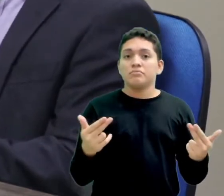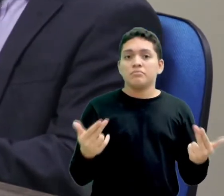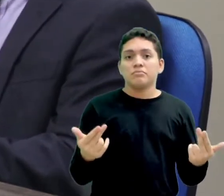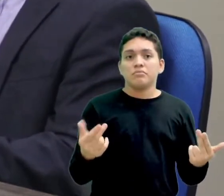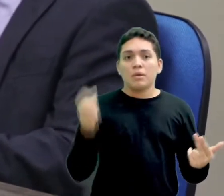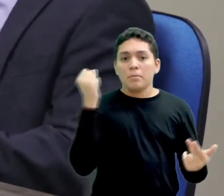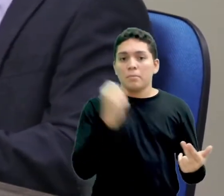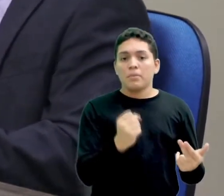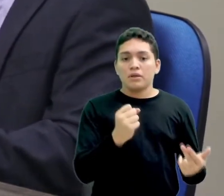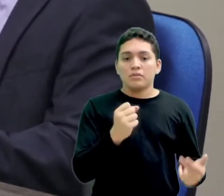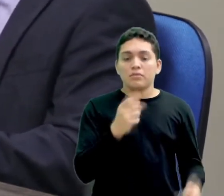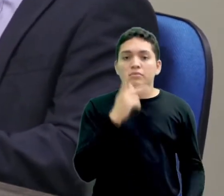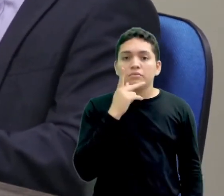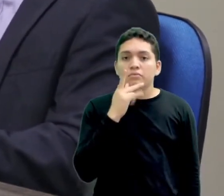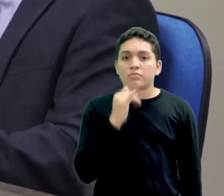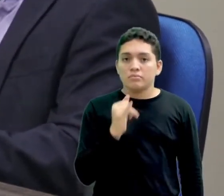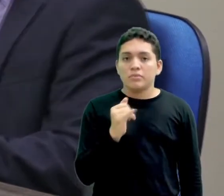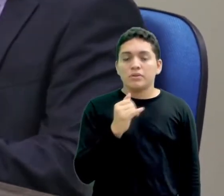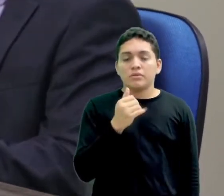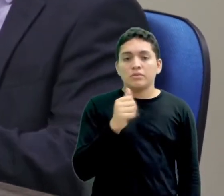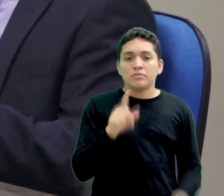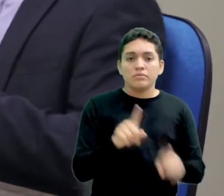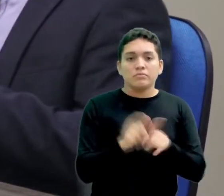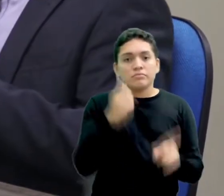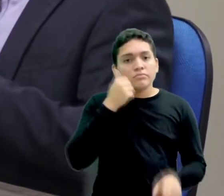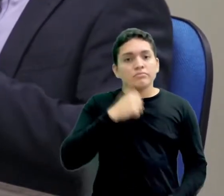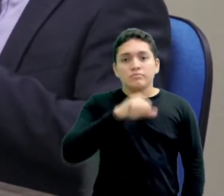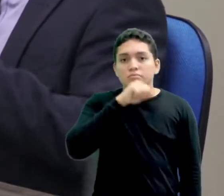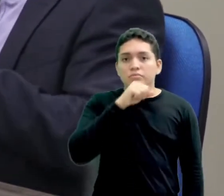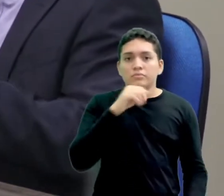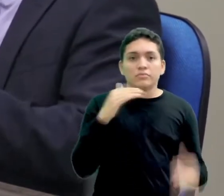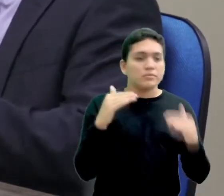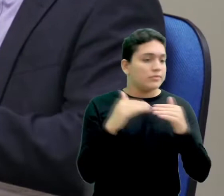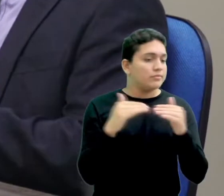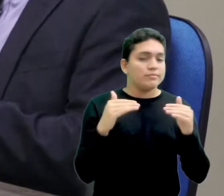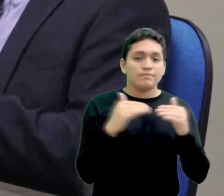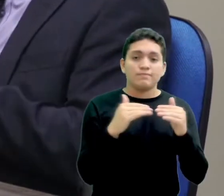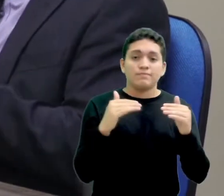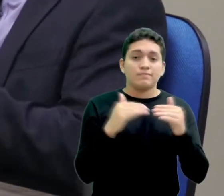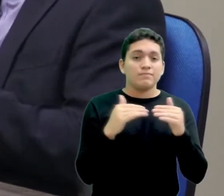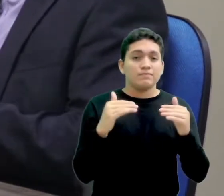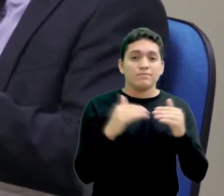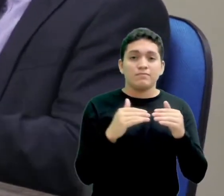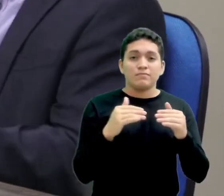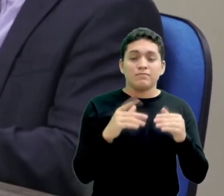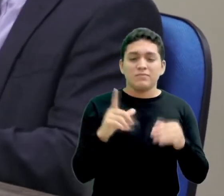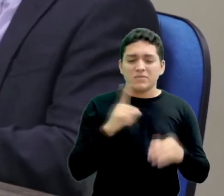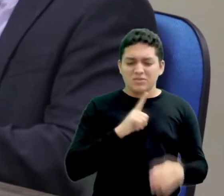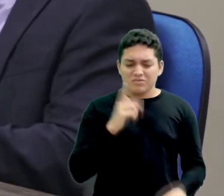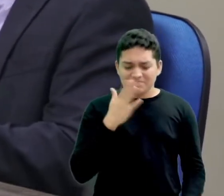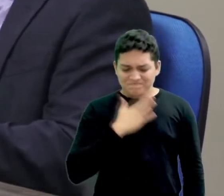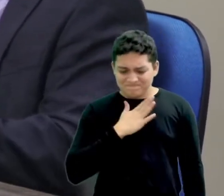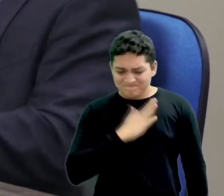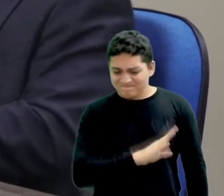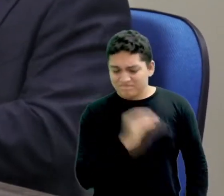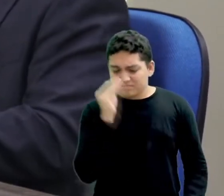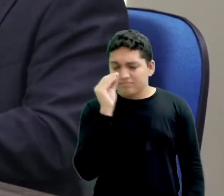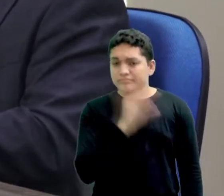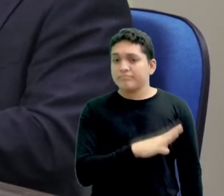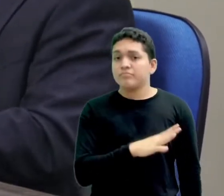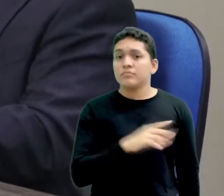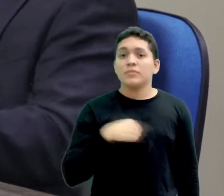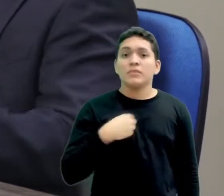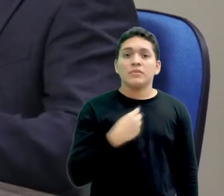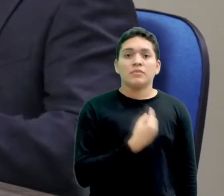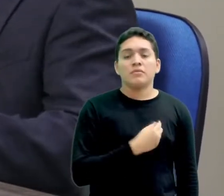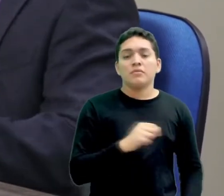mata os pais, nós não gostamos, nós não concordamos e reprovamos a ponto de ter um desgosto intenso diante daquilo. Não que nós